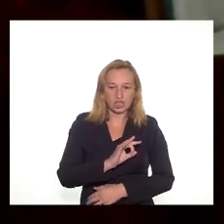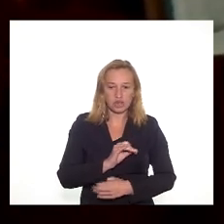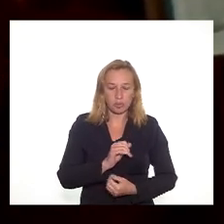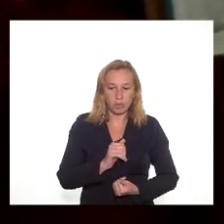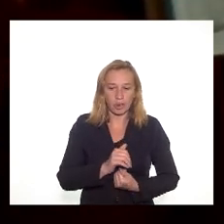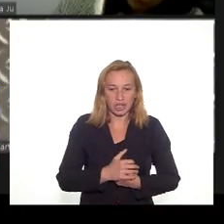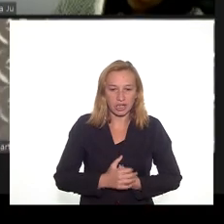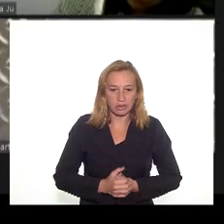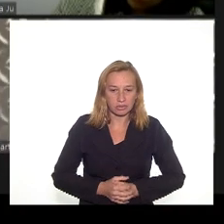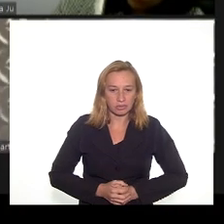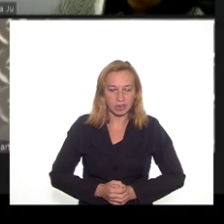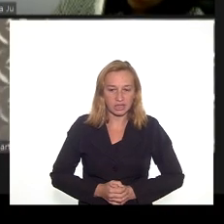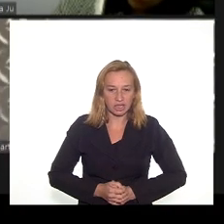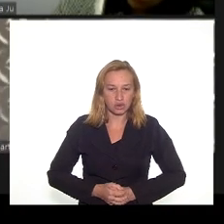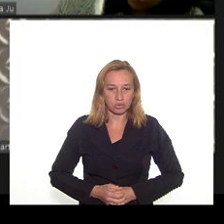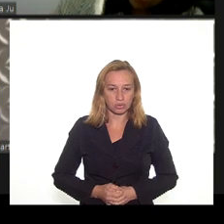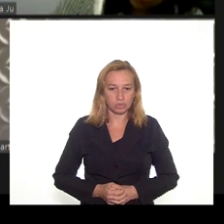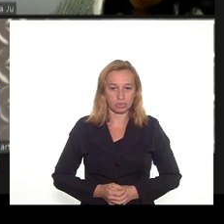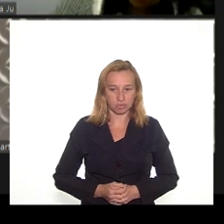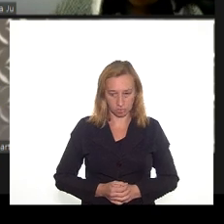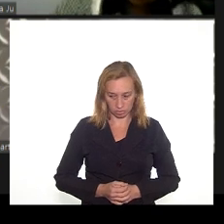Mink.